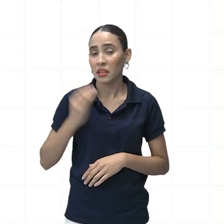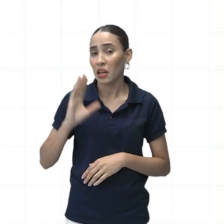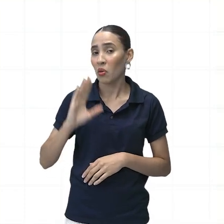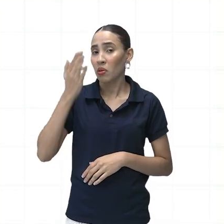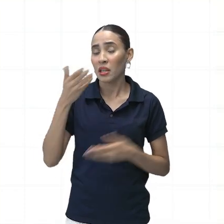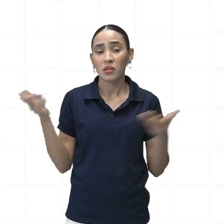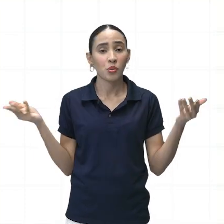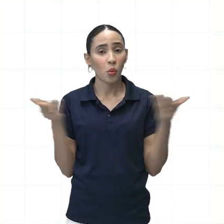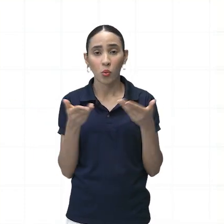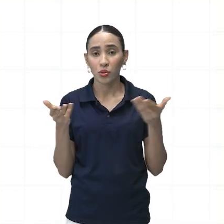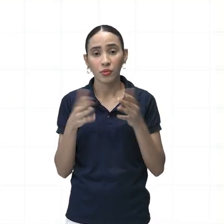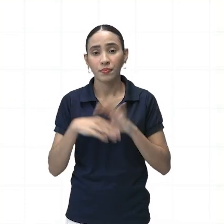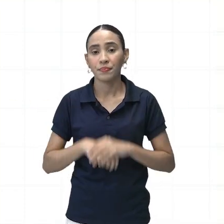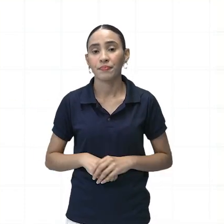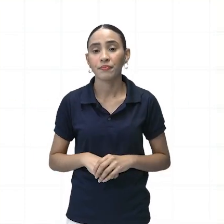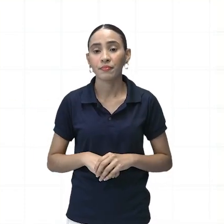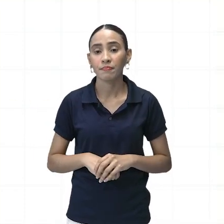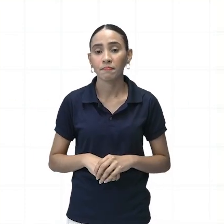no hoje.